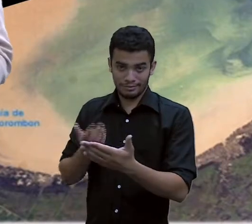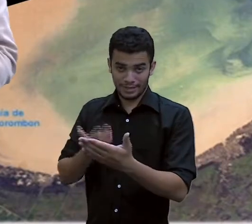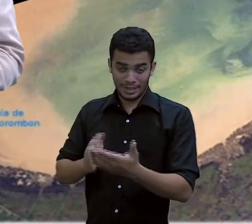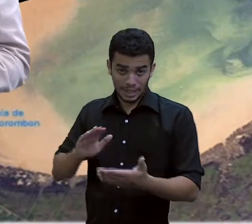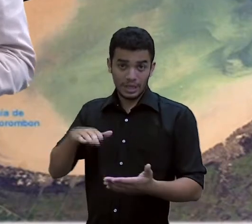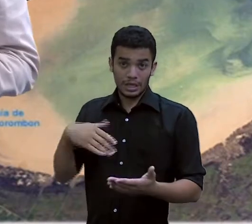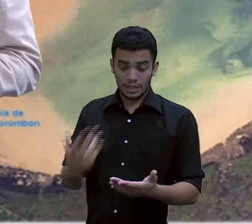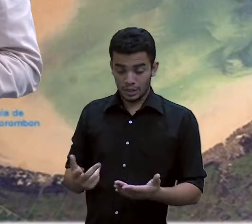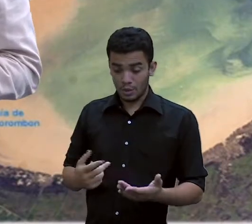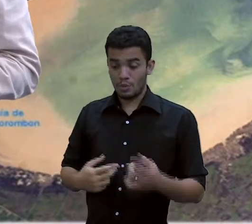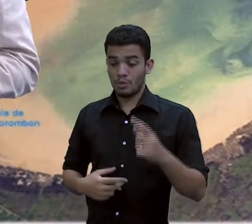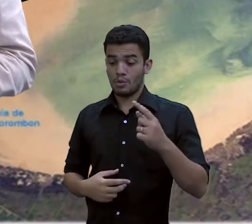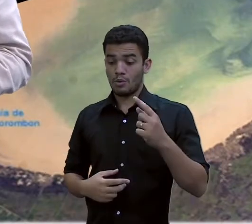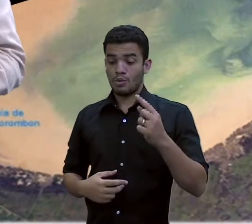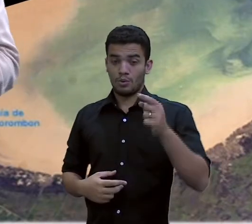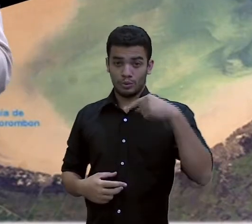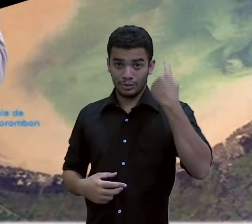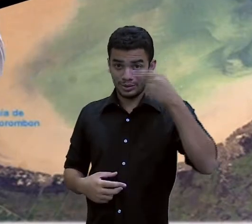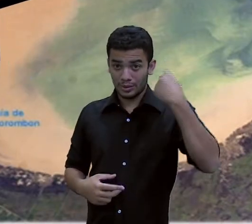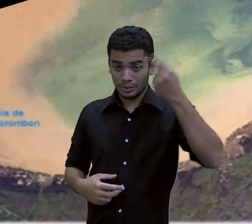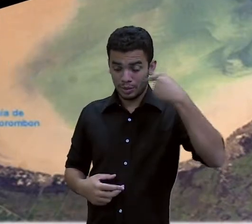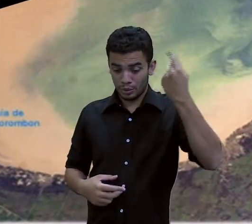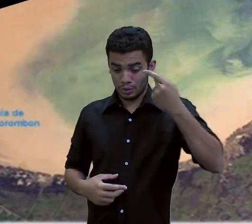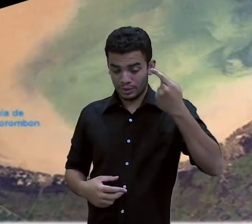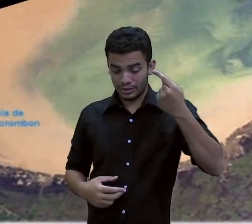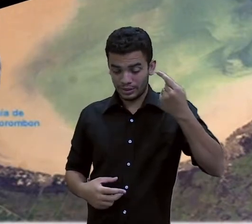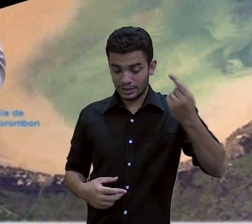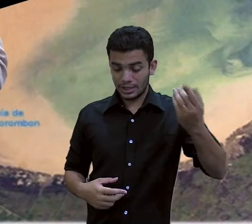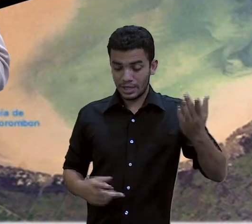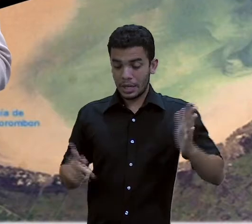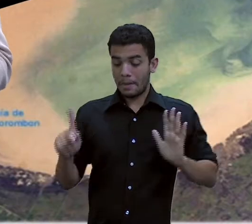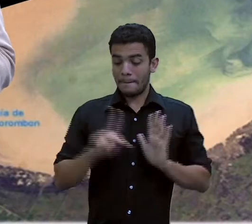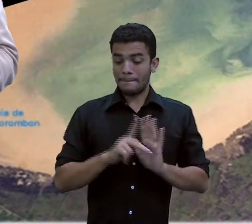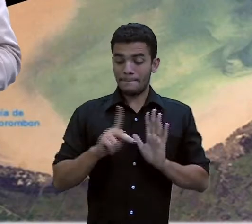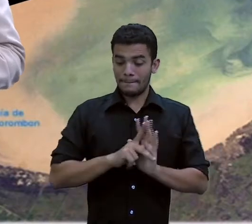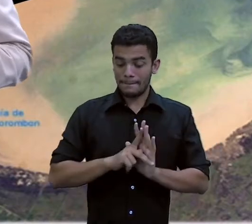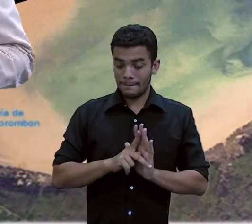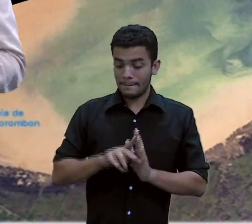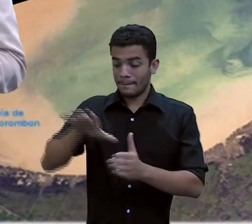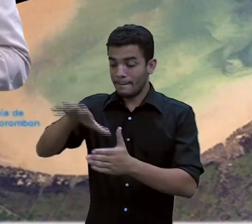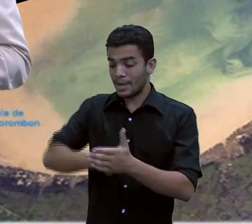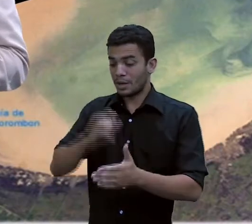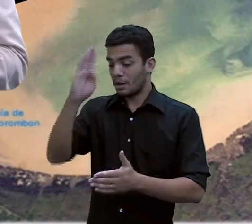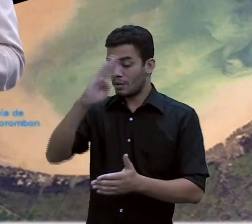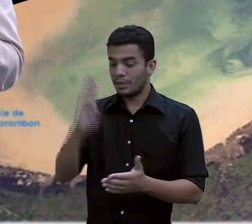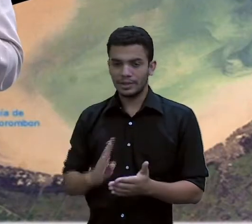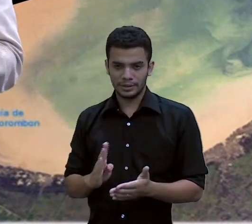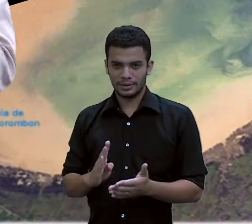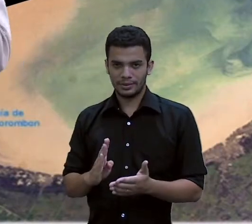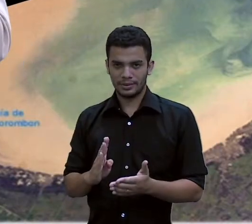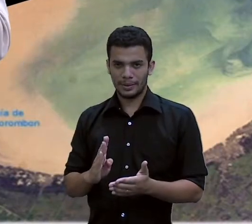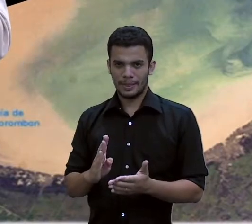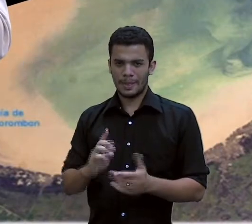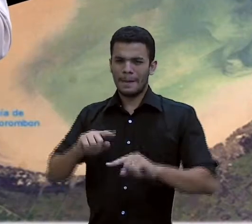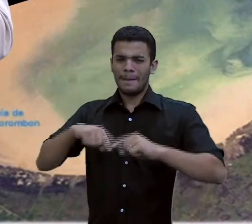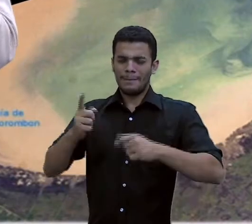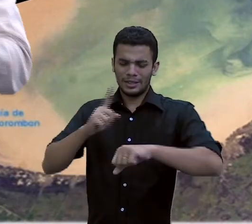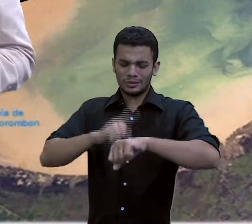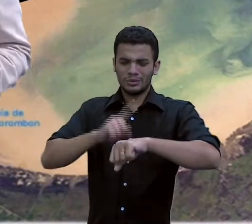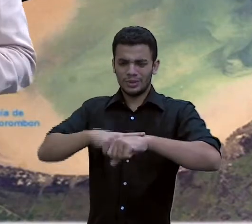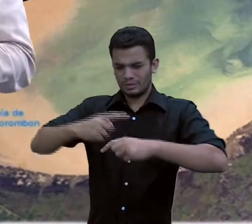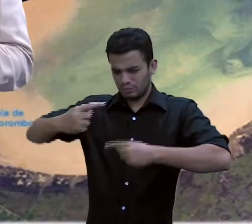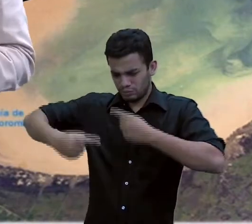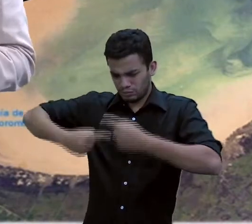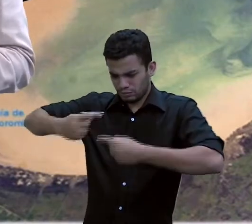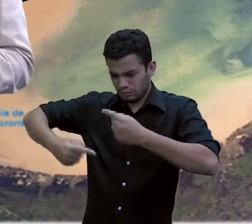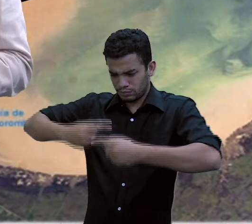Porém, em 1640, os portugueses se libertaram novamente do domínio espanhol. Depois de chutar os vizinhos na